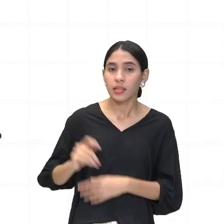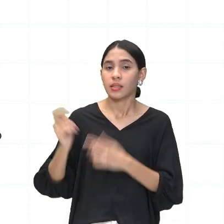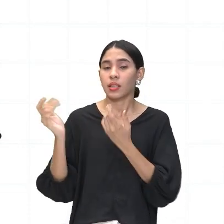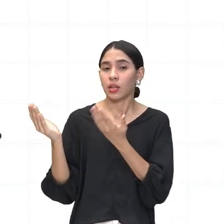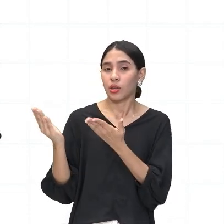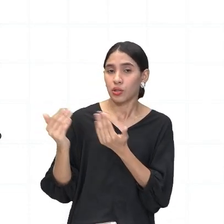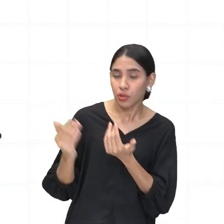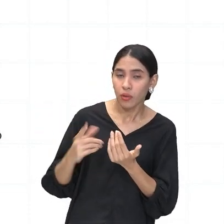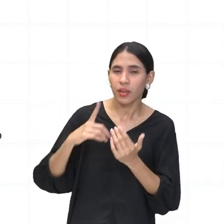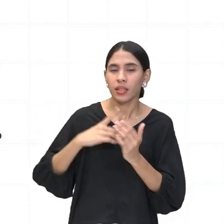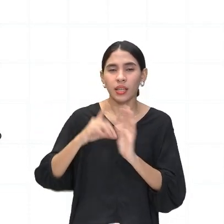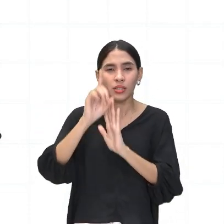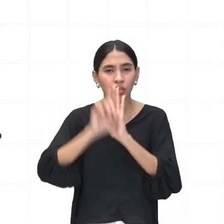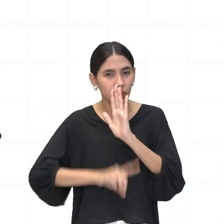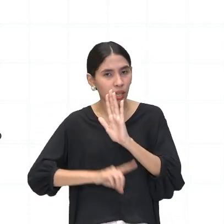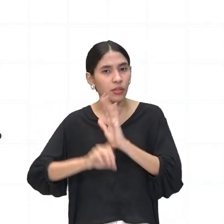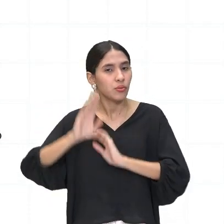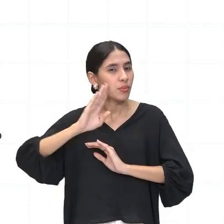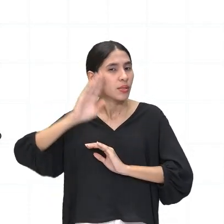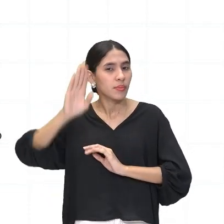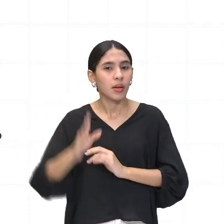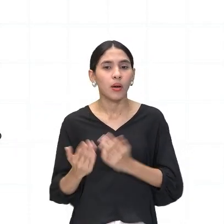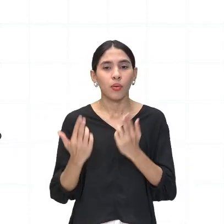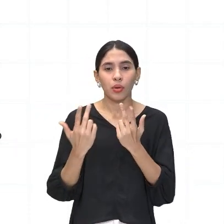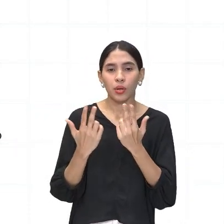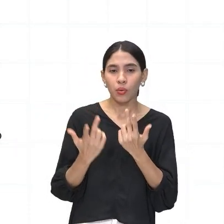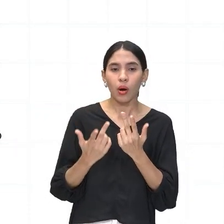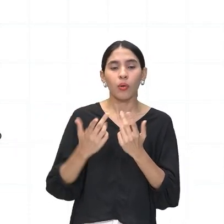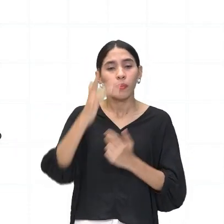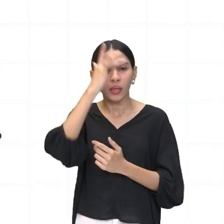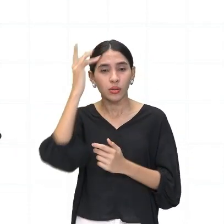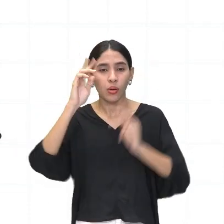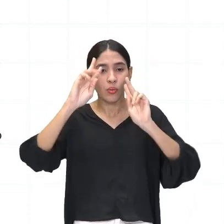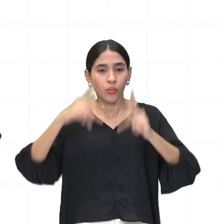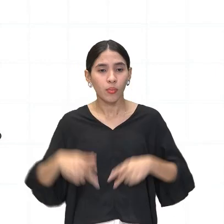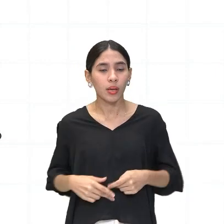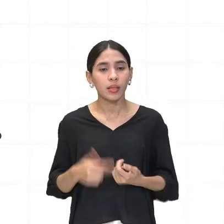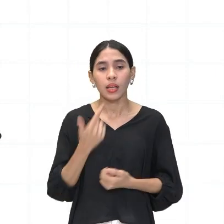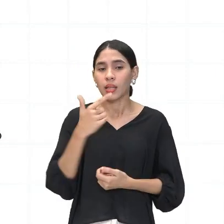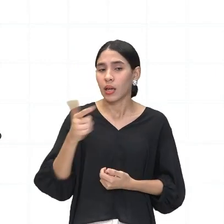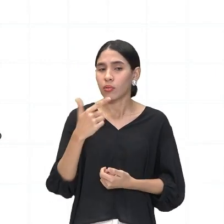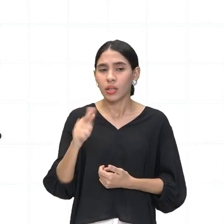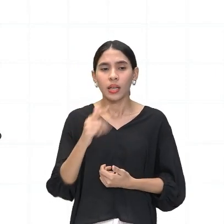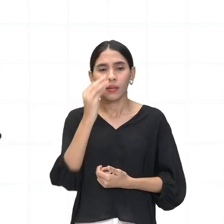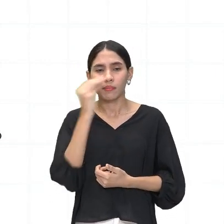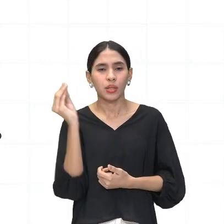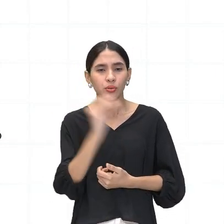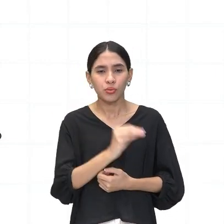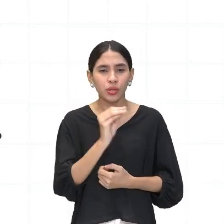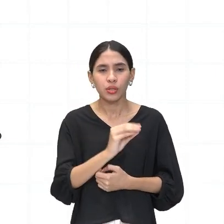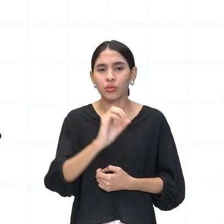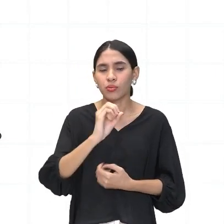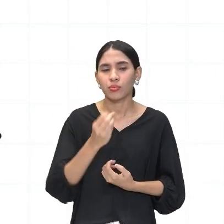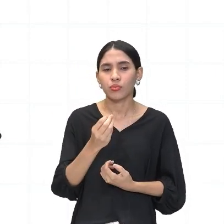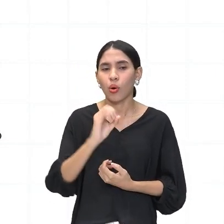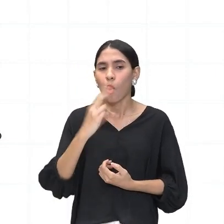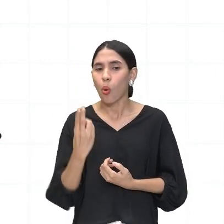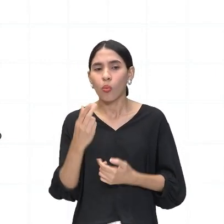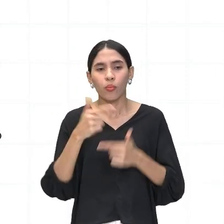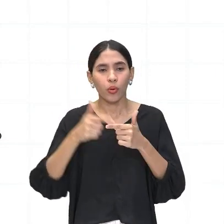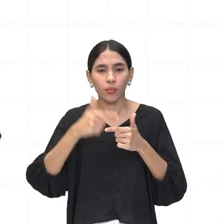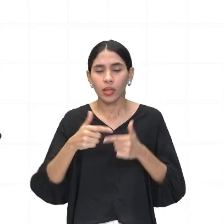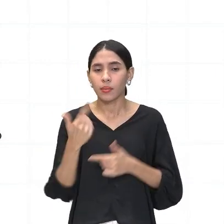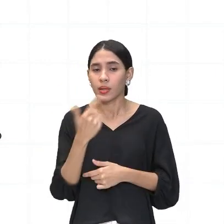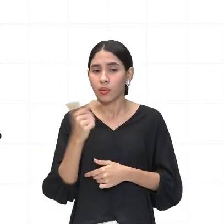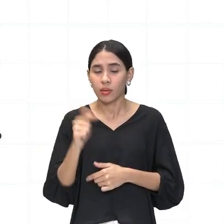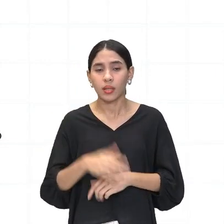pessoa humana, tá? Sem prejuízo nenhum de proteção integral de que trata esta lei. Que lei é essa?